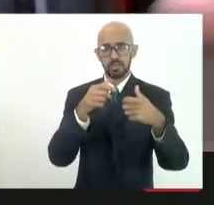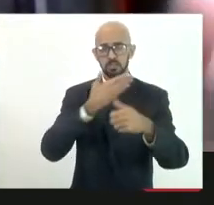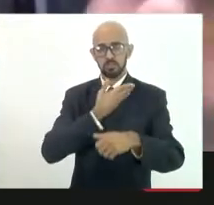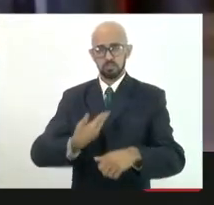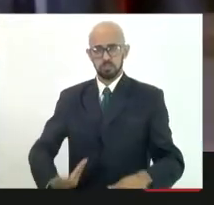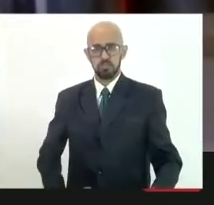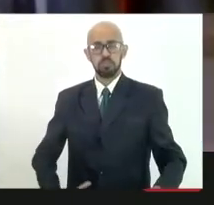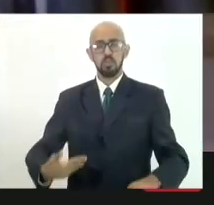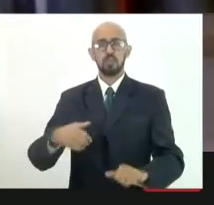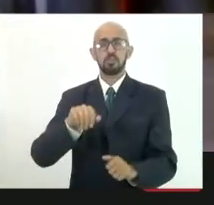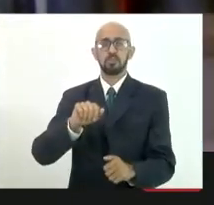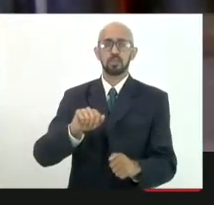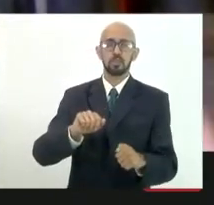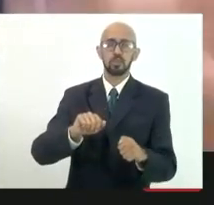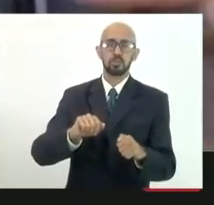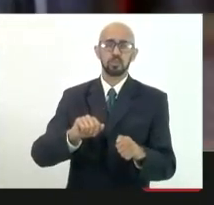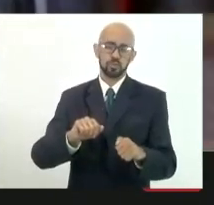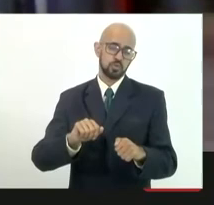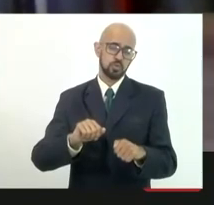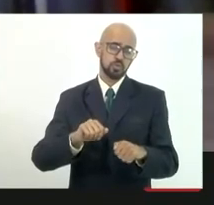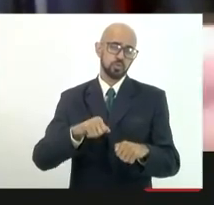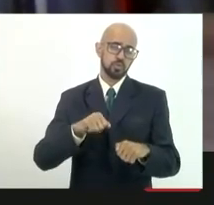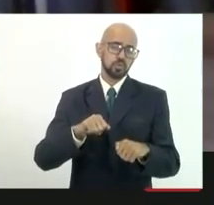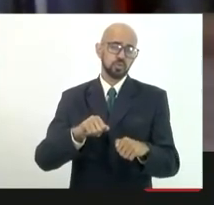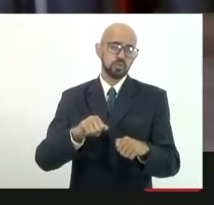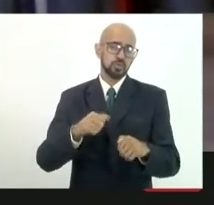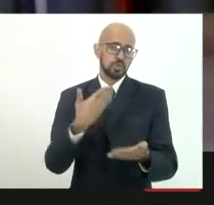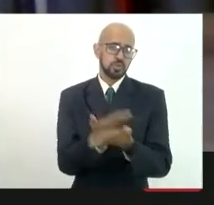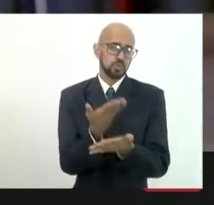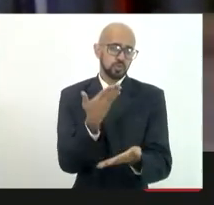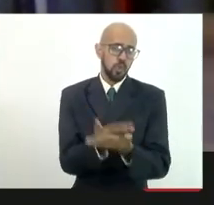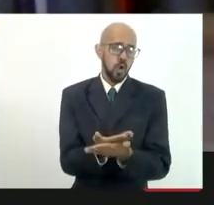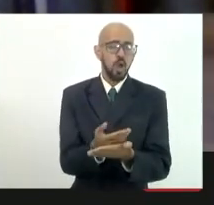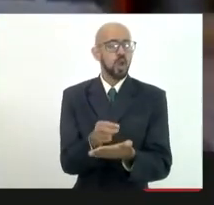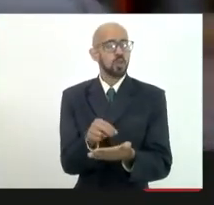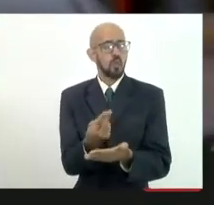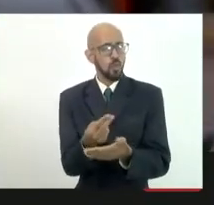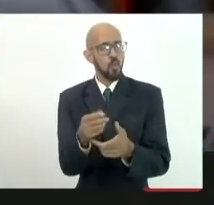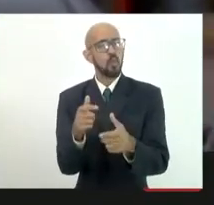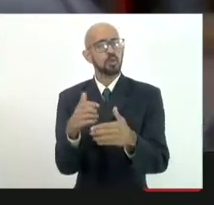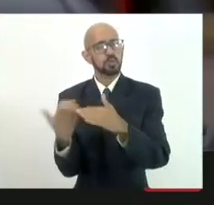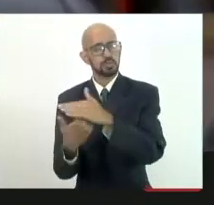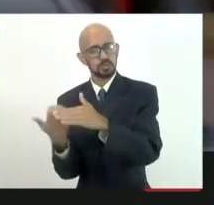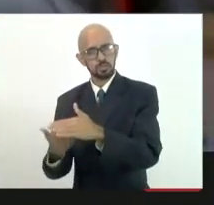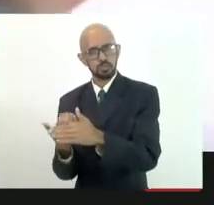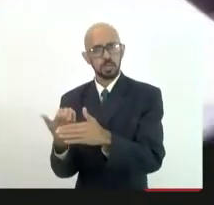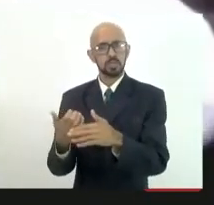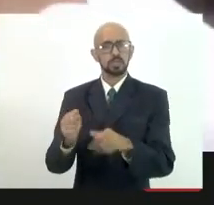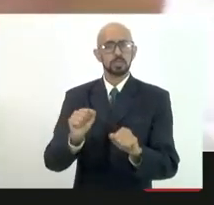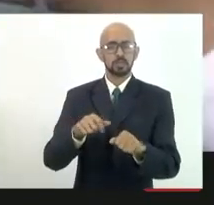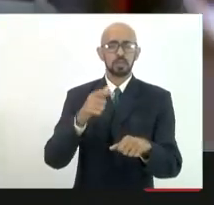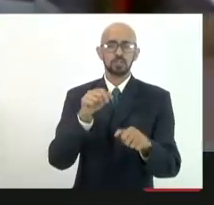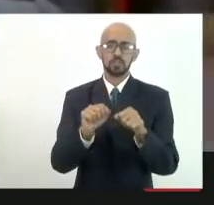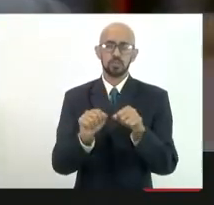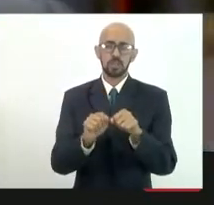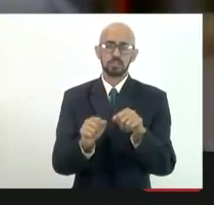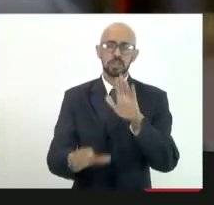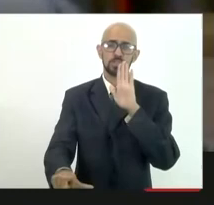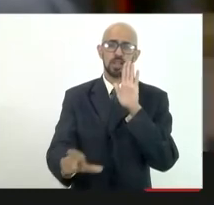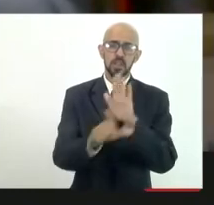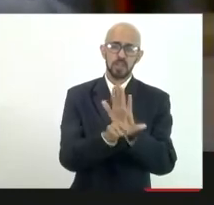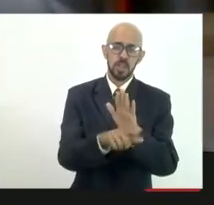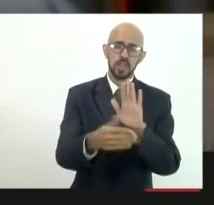públicos, no sentido mais estrito, né? Das escolas e desses espaços, a gente colocar essa legislação e